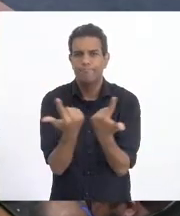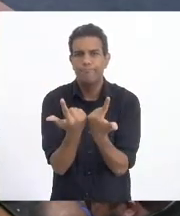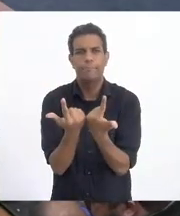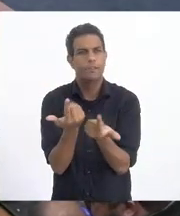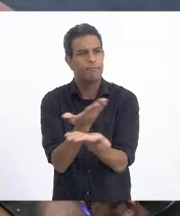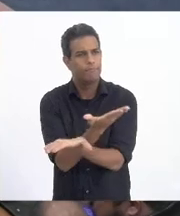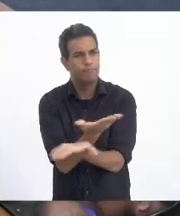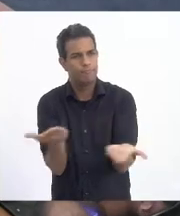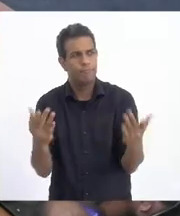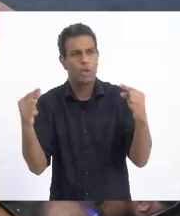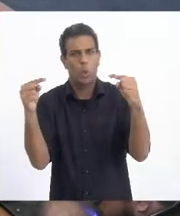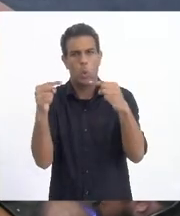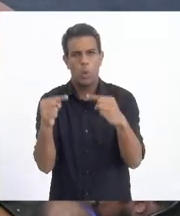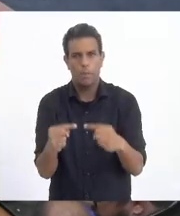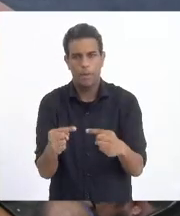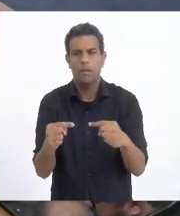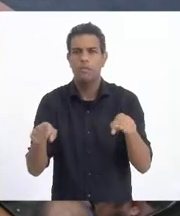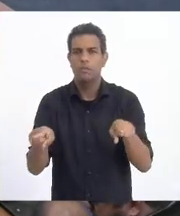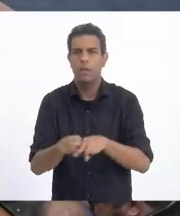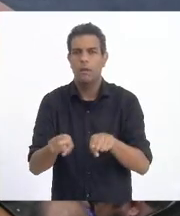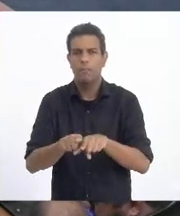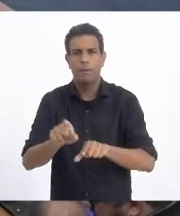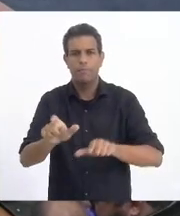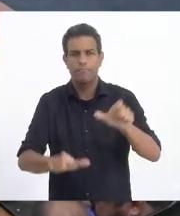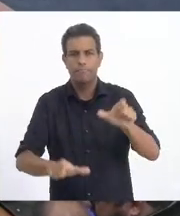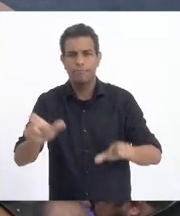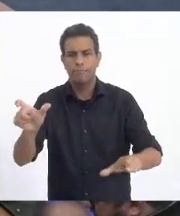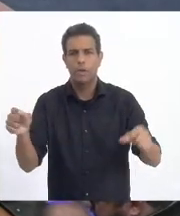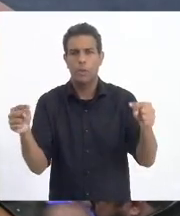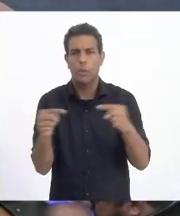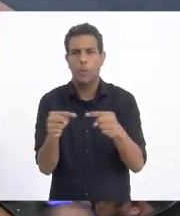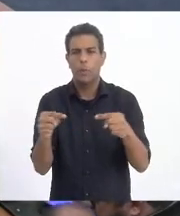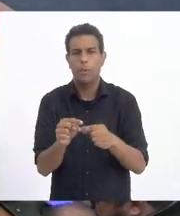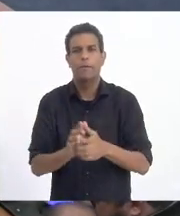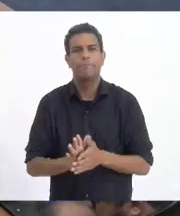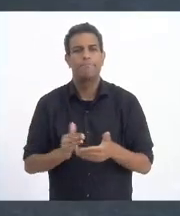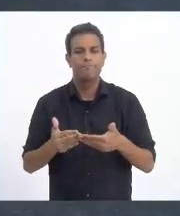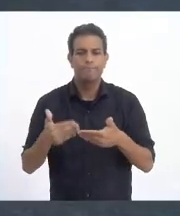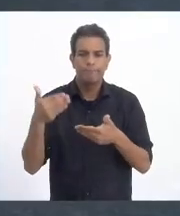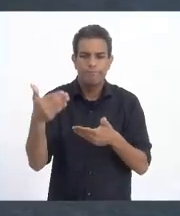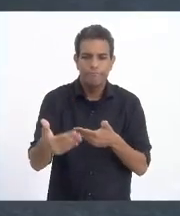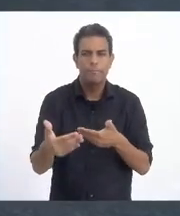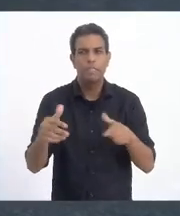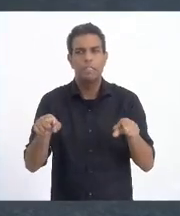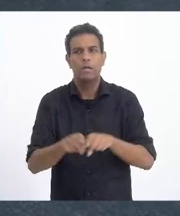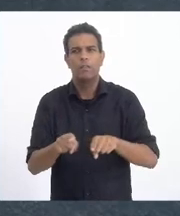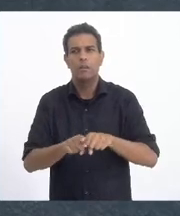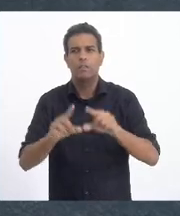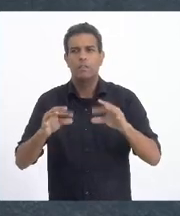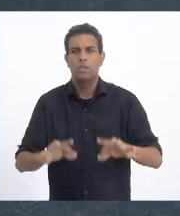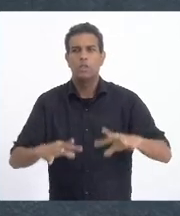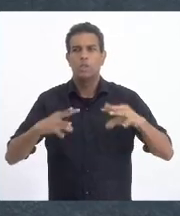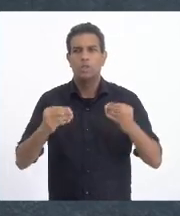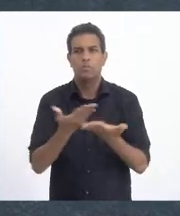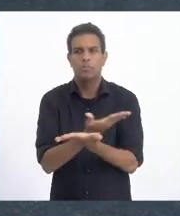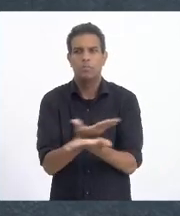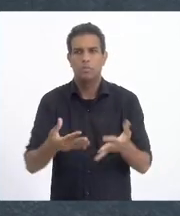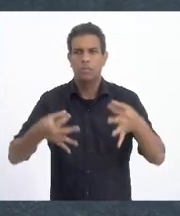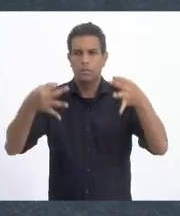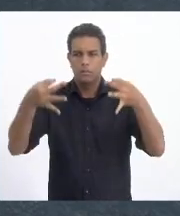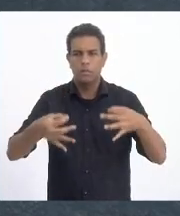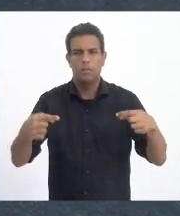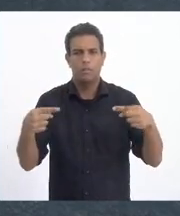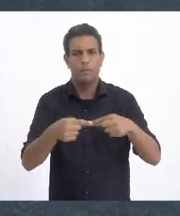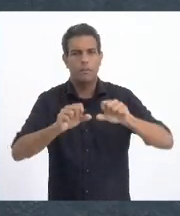do senhor, aos nobres deputados, ao doutor Sérgio Aureliano, e que se estenda aí a decência, a defesa